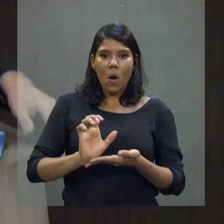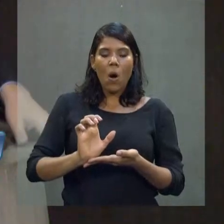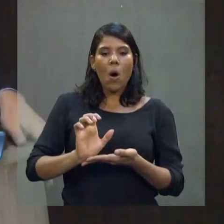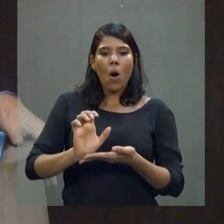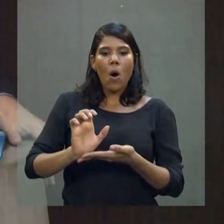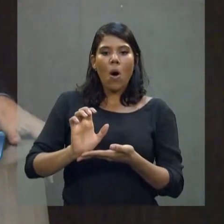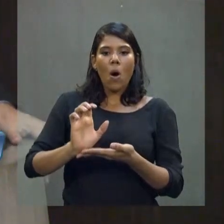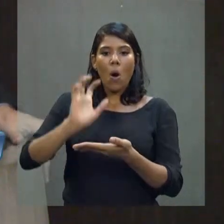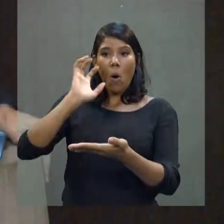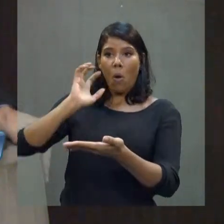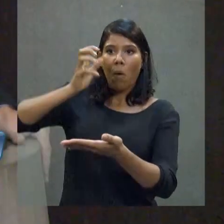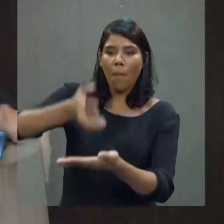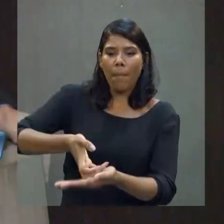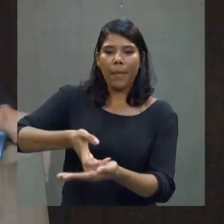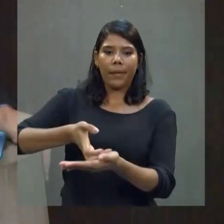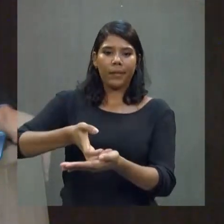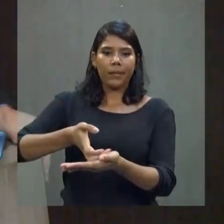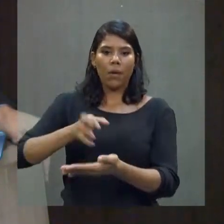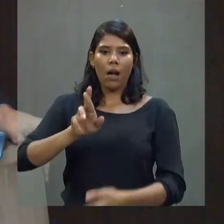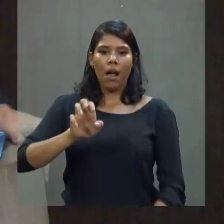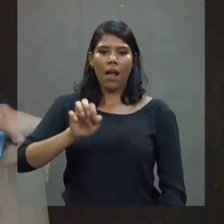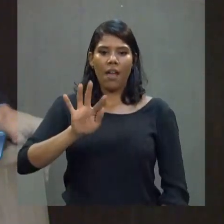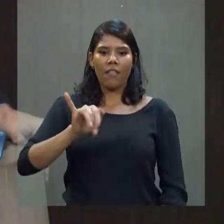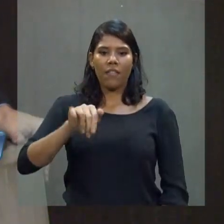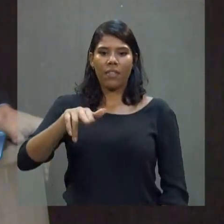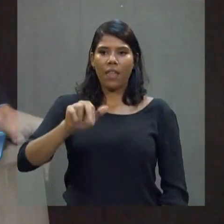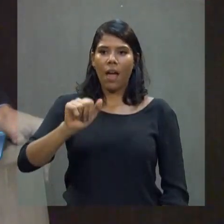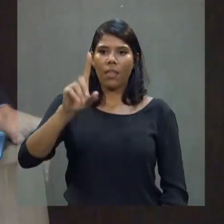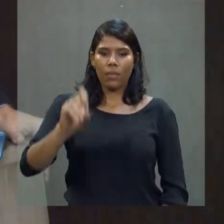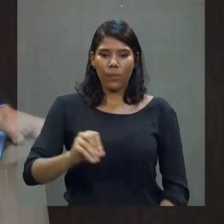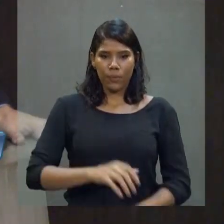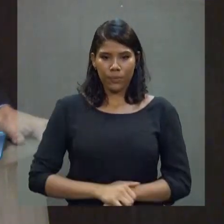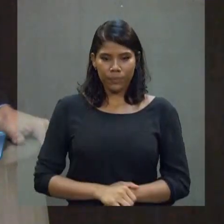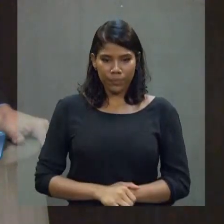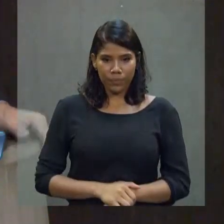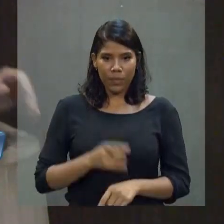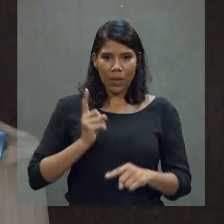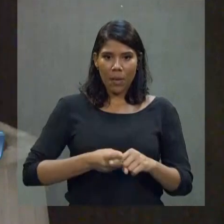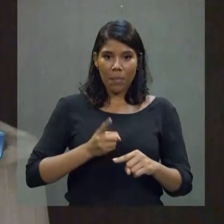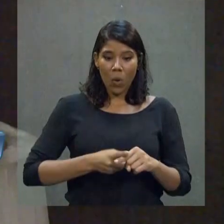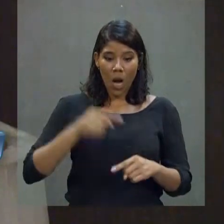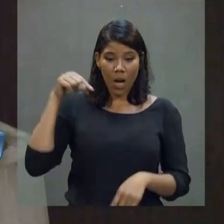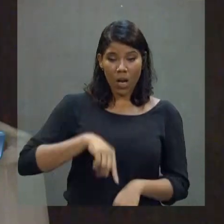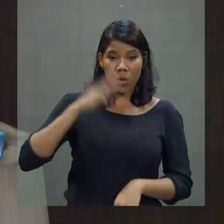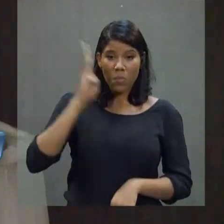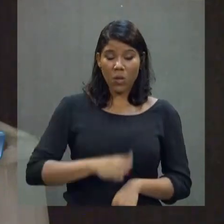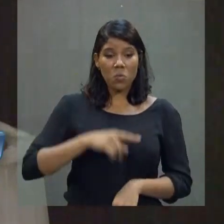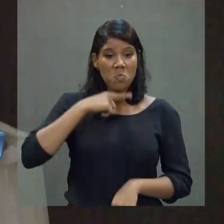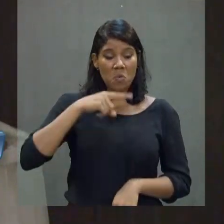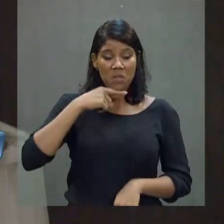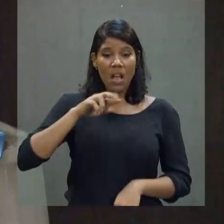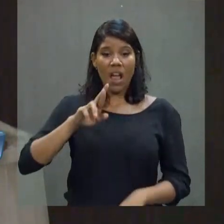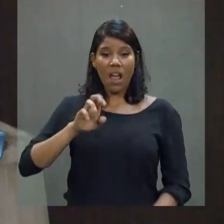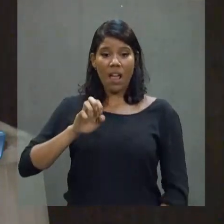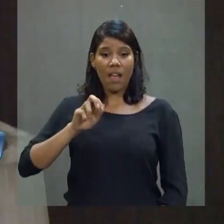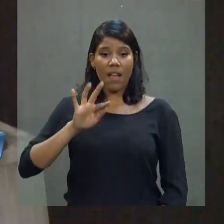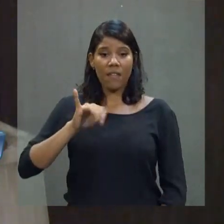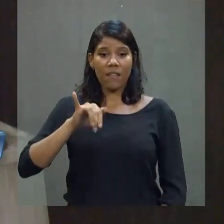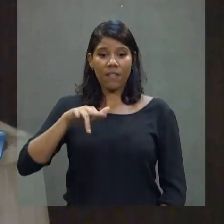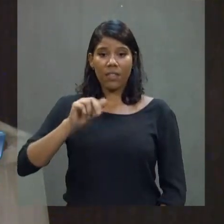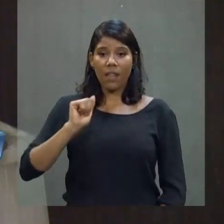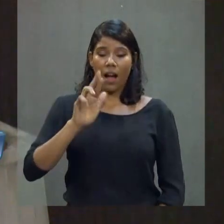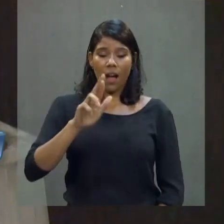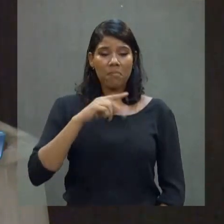Isso porque há um desmonte violento da capacidade de refino da Petrobras,